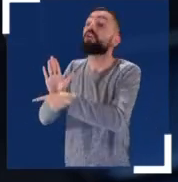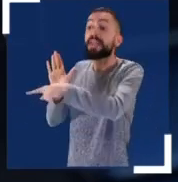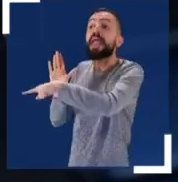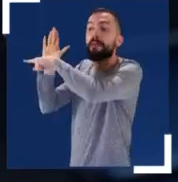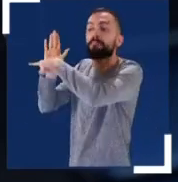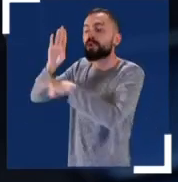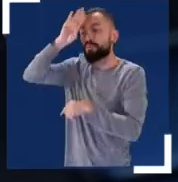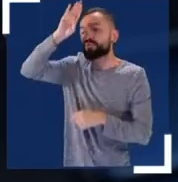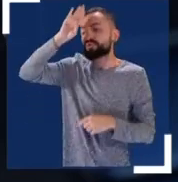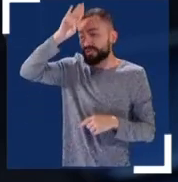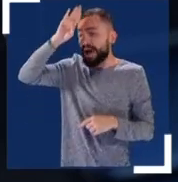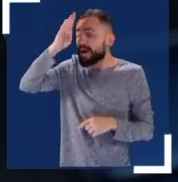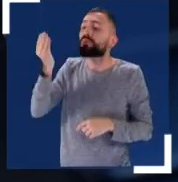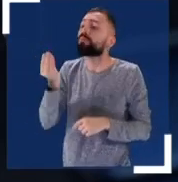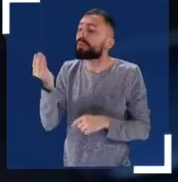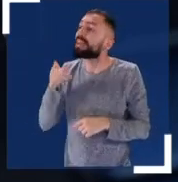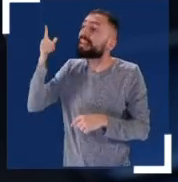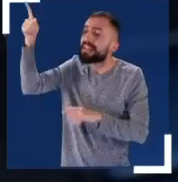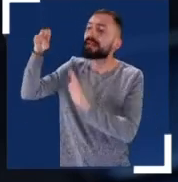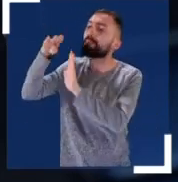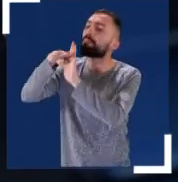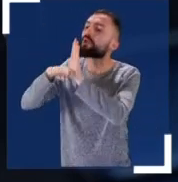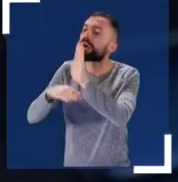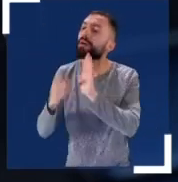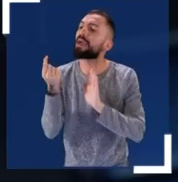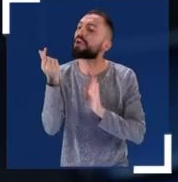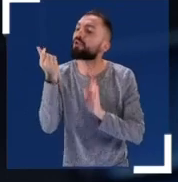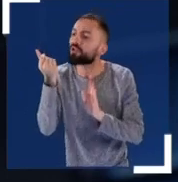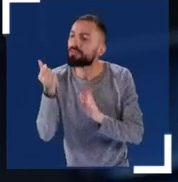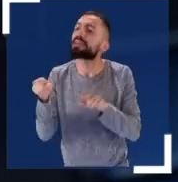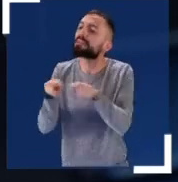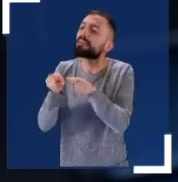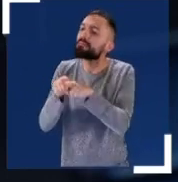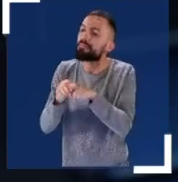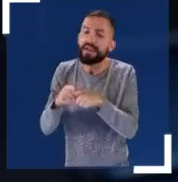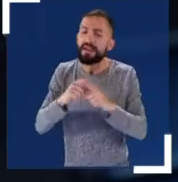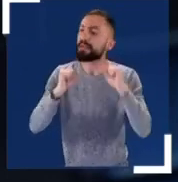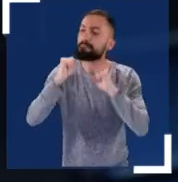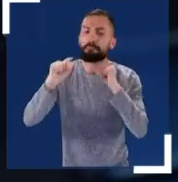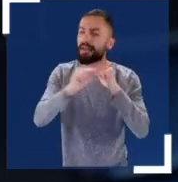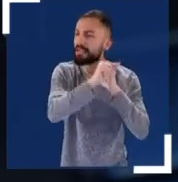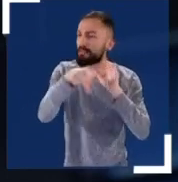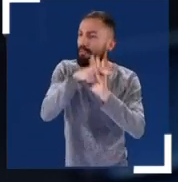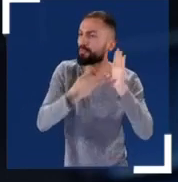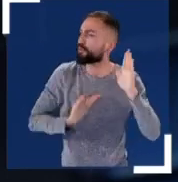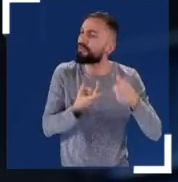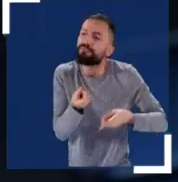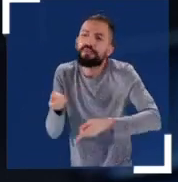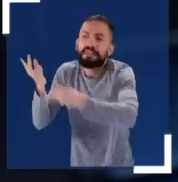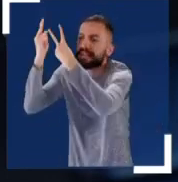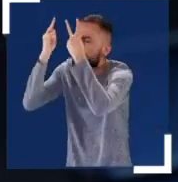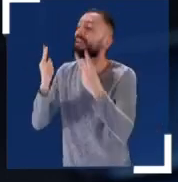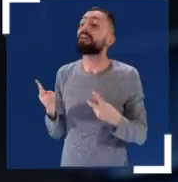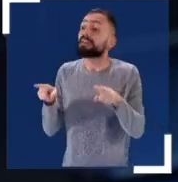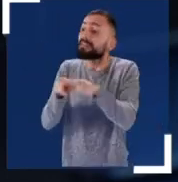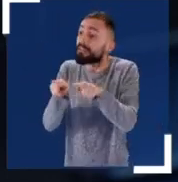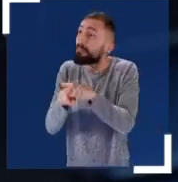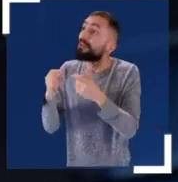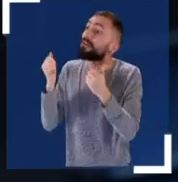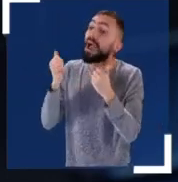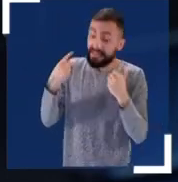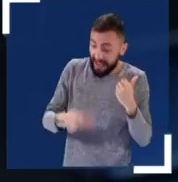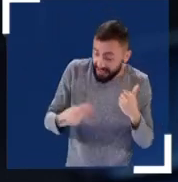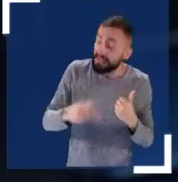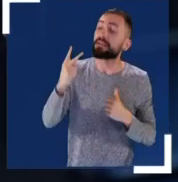um programa de economia, de desestatização, que permita novos investimentos, a oportunidade de investidores nacionais